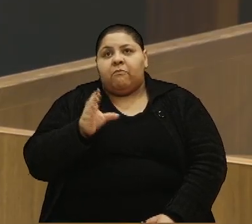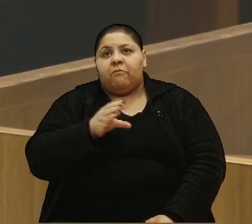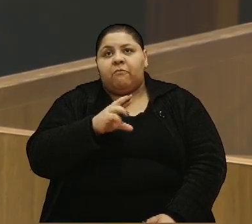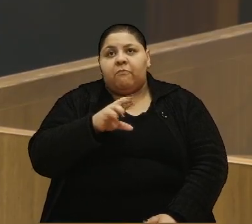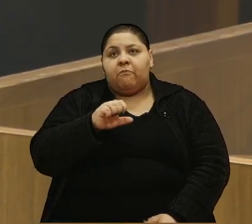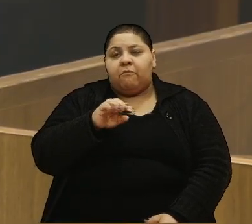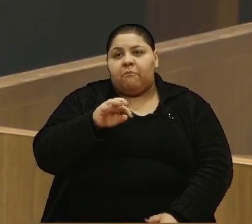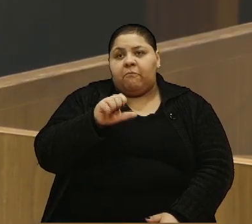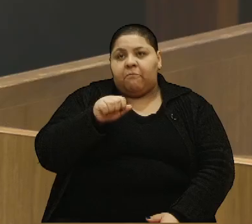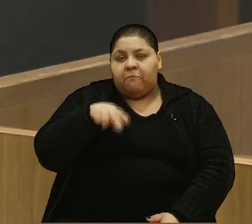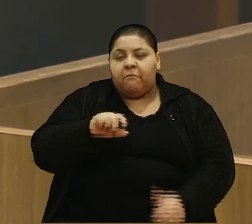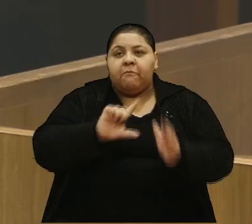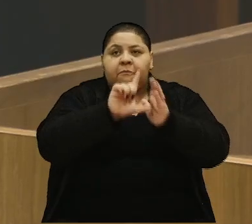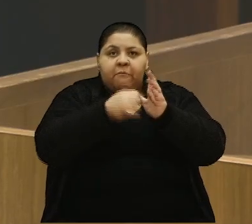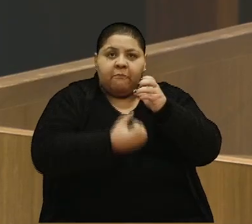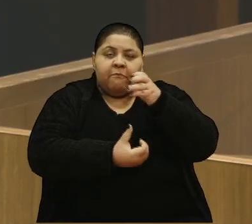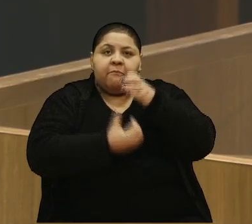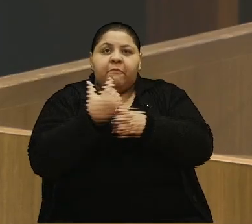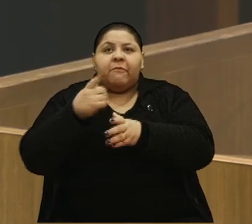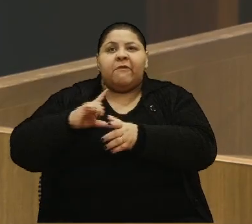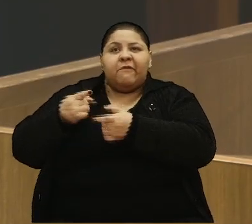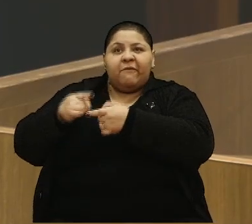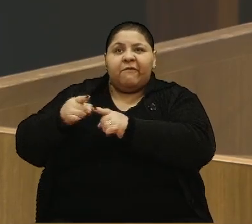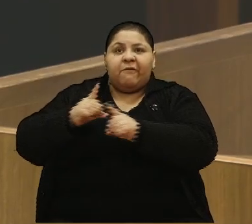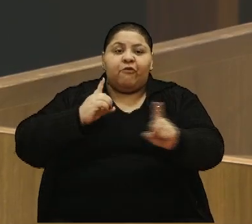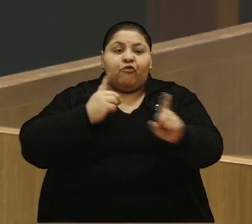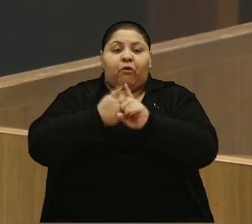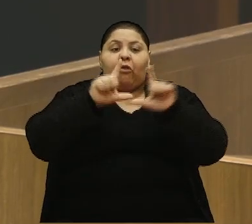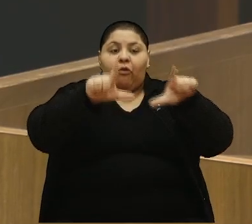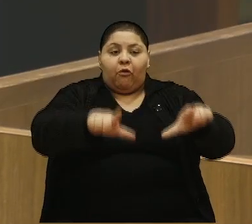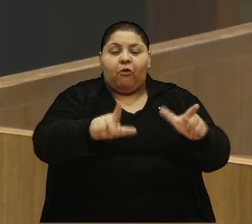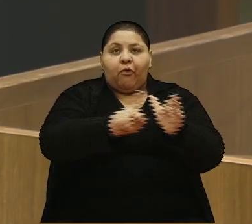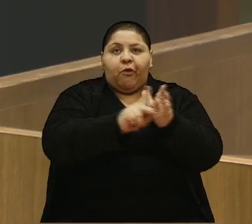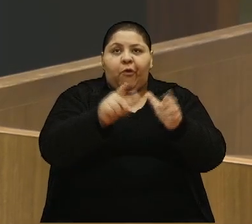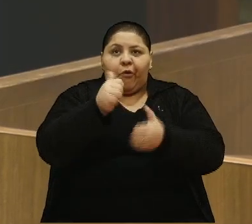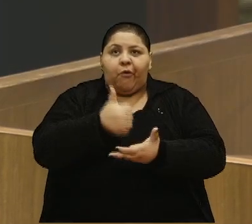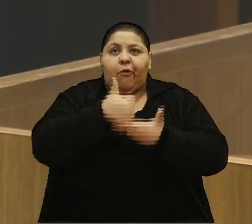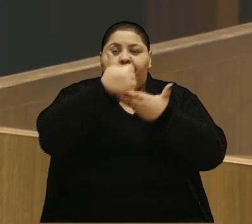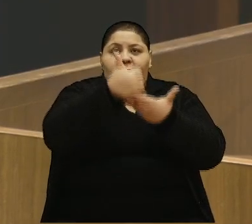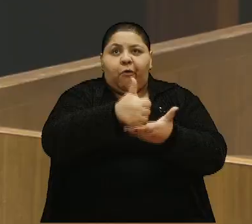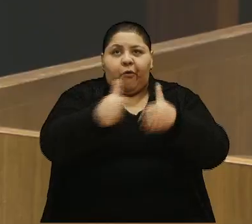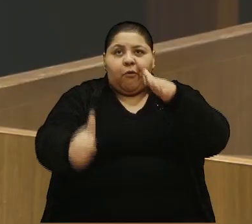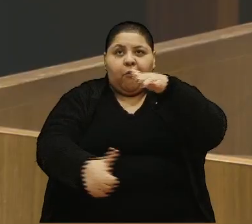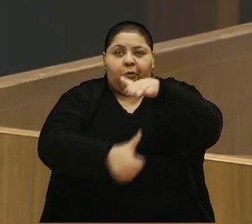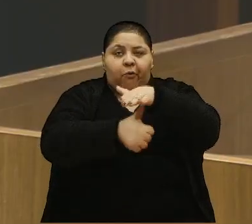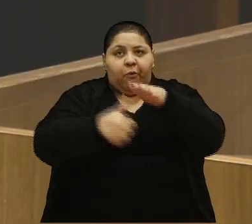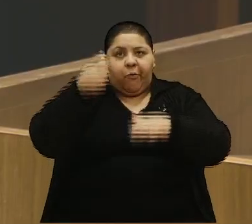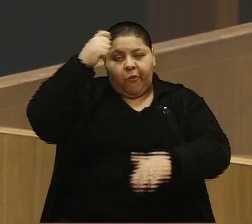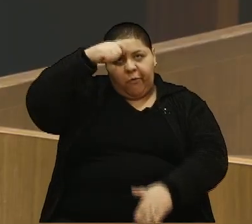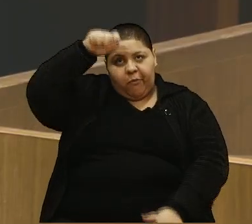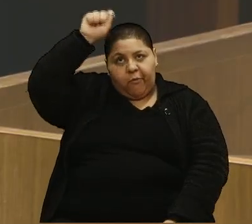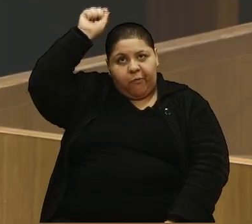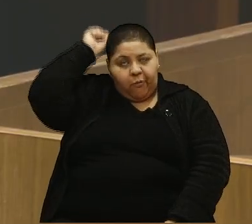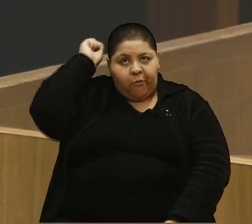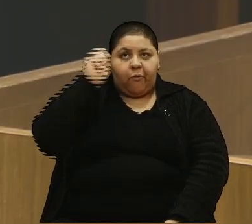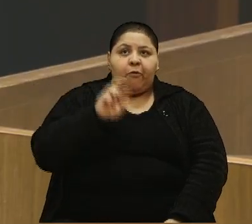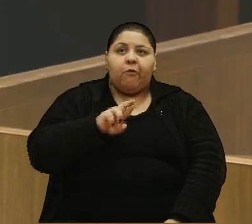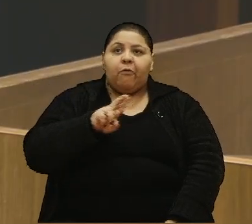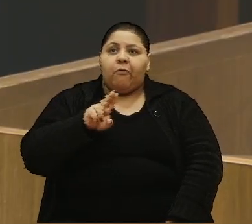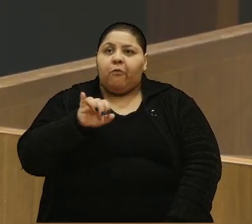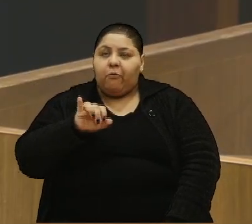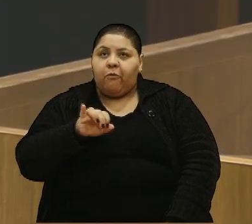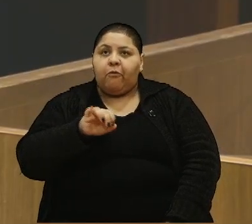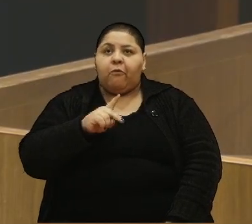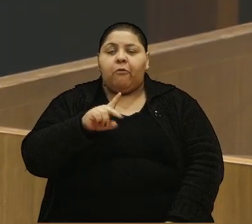a fundação, surgiu o desafio de encontrar uma sede. Com o apoio do então reitor da Universidade de Caxias do Sul, Rui Pauletti, foi